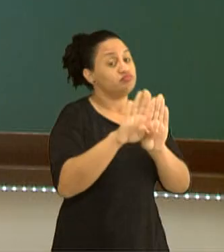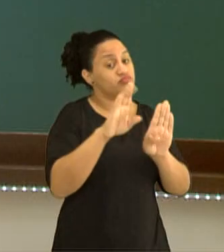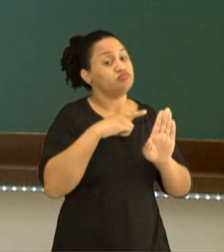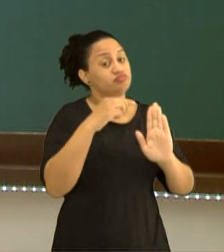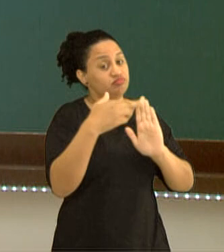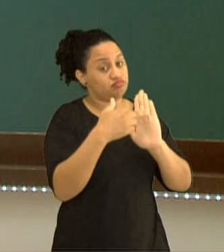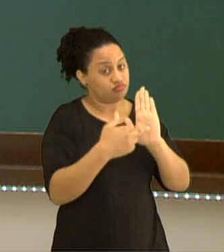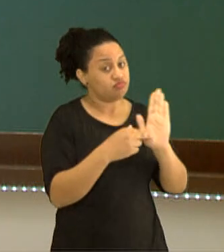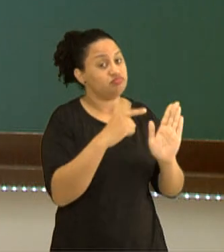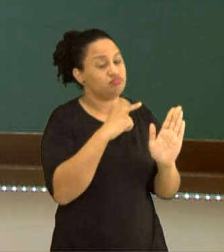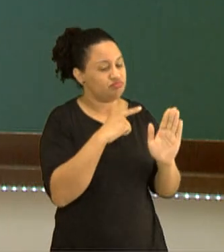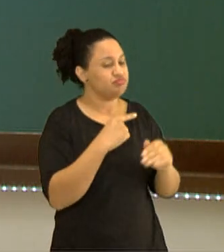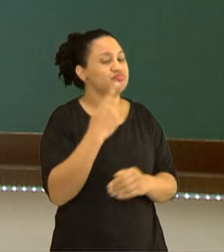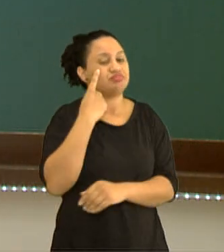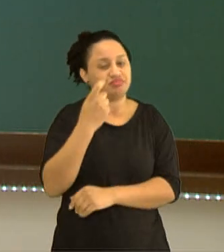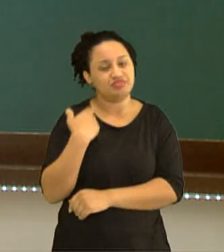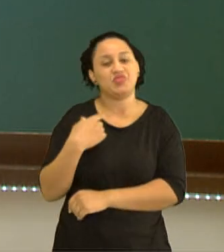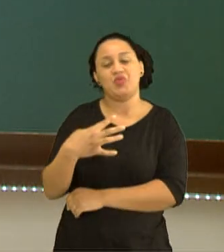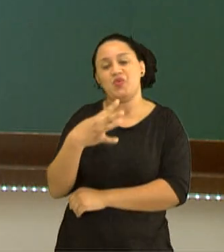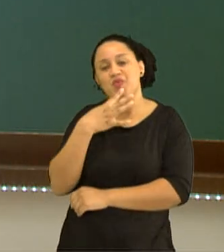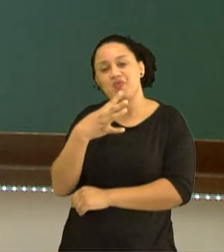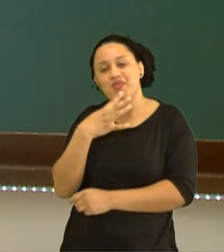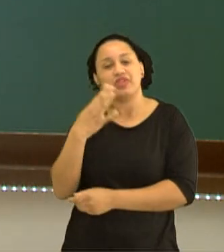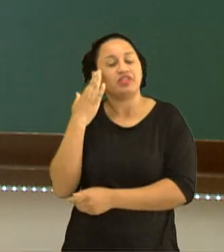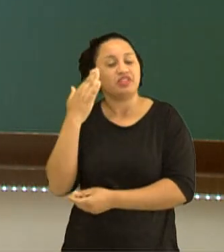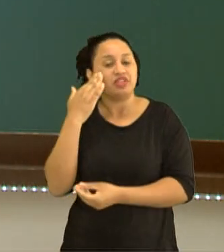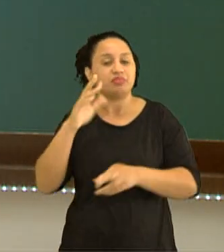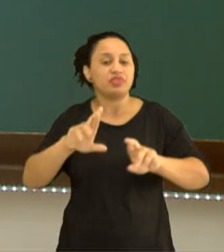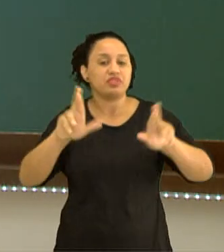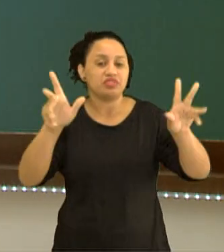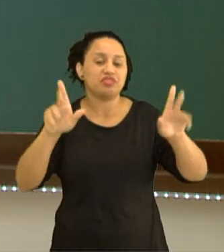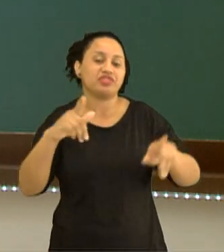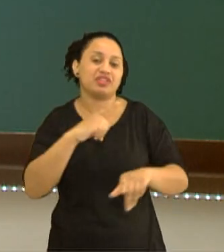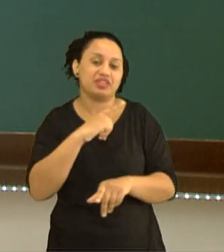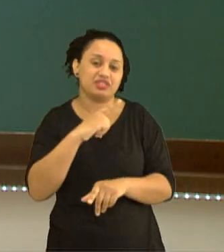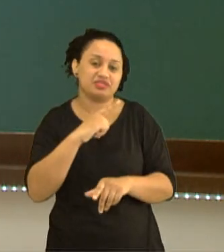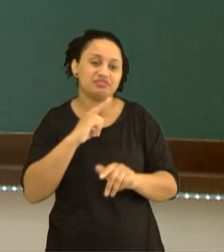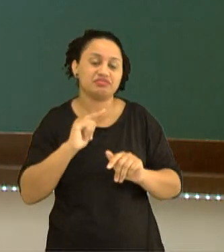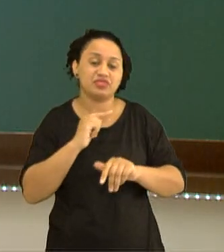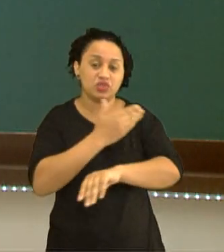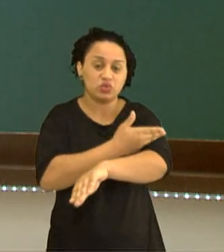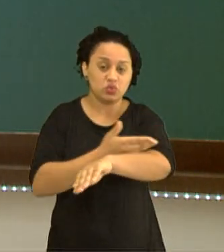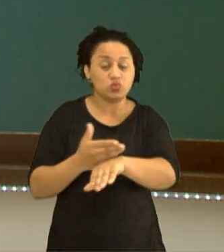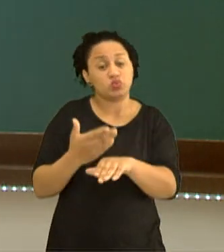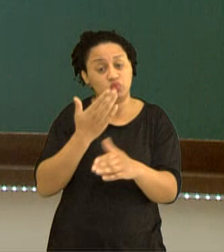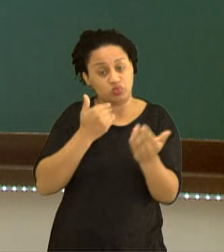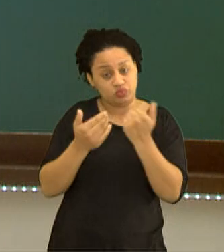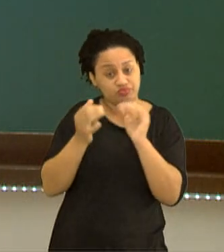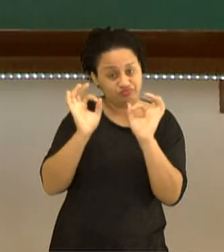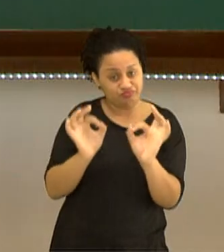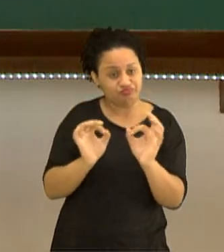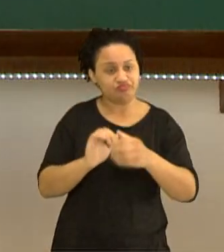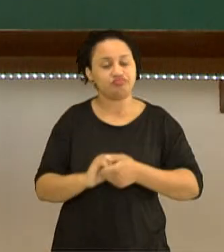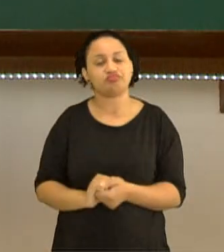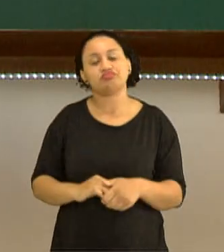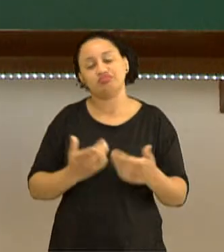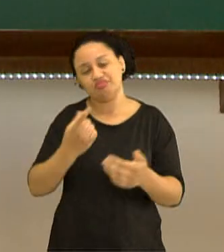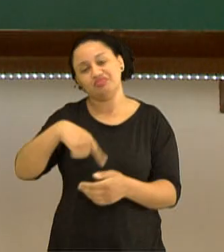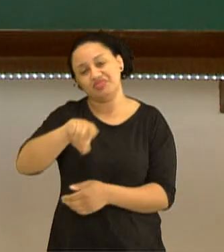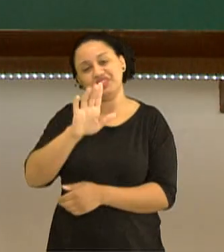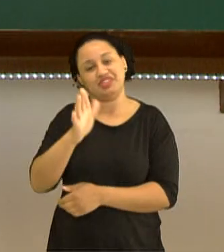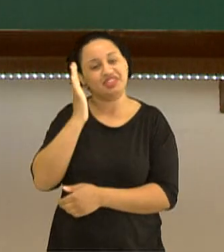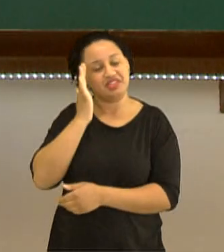islamismo. Bem interessante conhecer aí essas diferenças de hábitos alimentares. Bom, como vocês já estavam